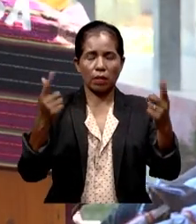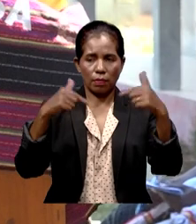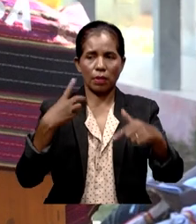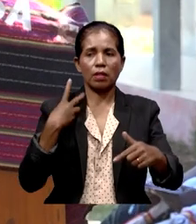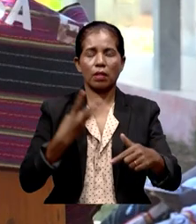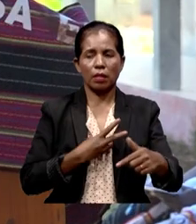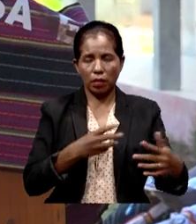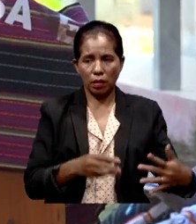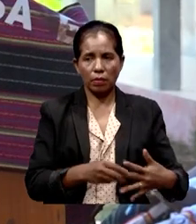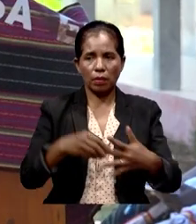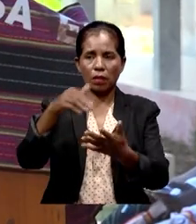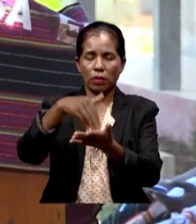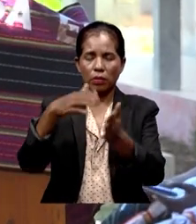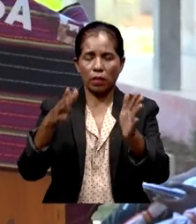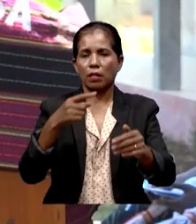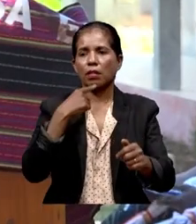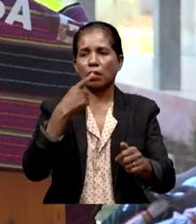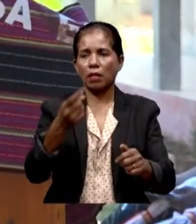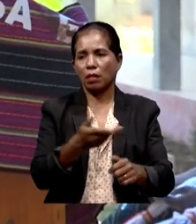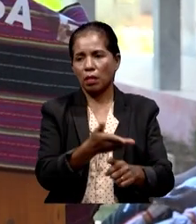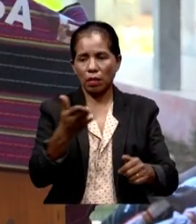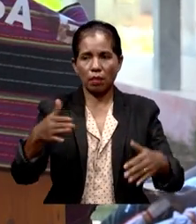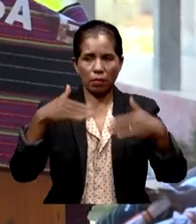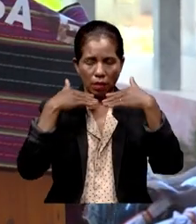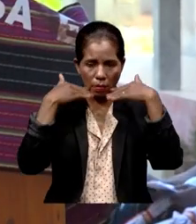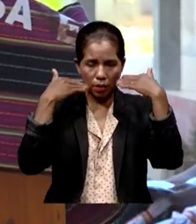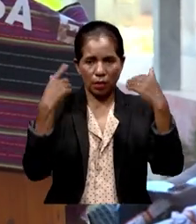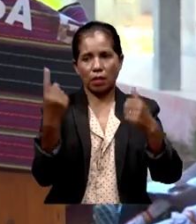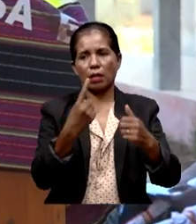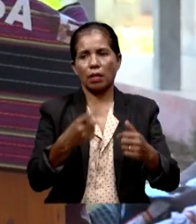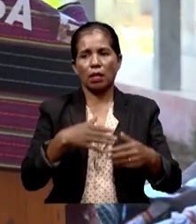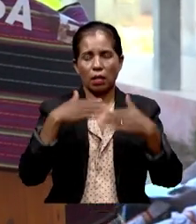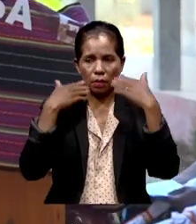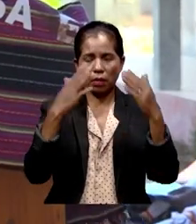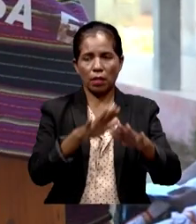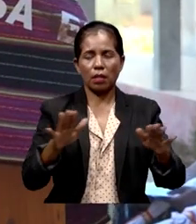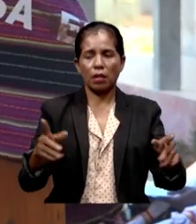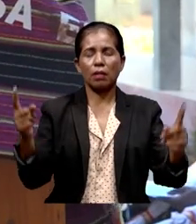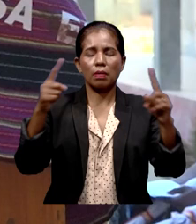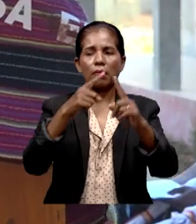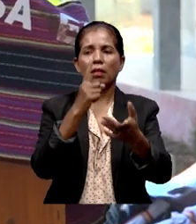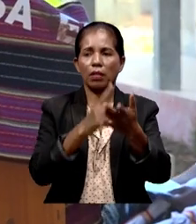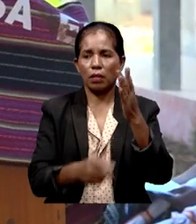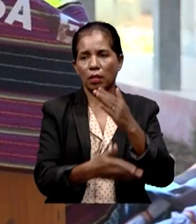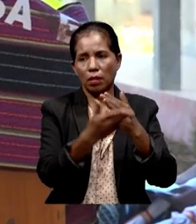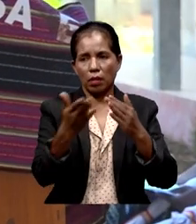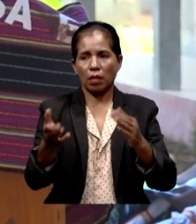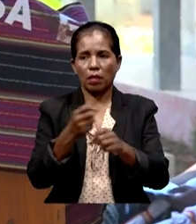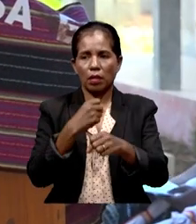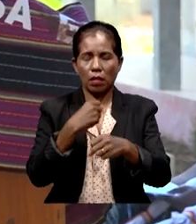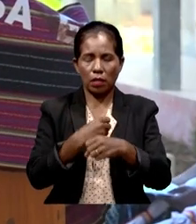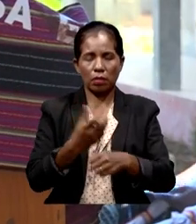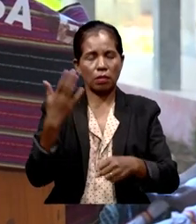lidio ba ia estudante sira de hankata ini hamnasa na fatin hamnasa na fatin atu basa ida hamnasa na fatin atu halo buat